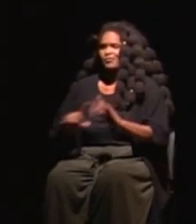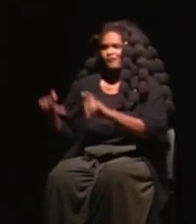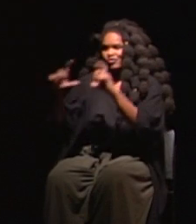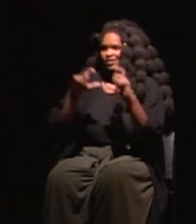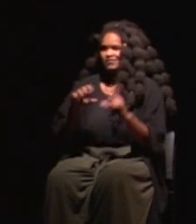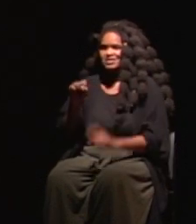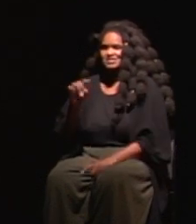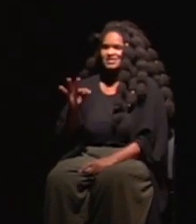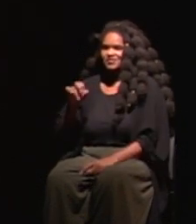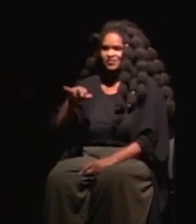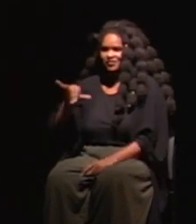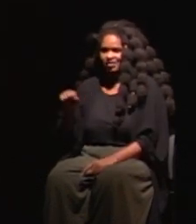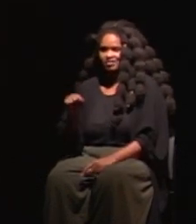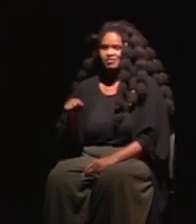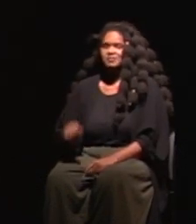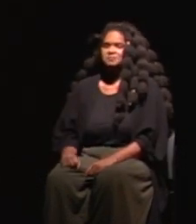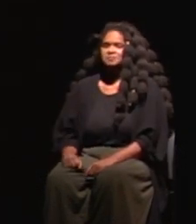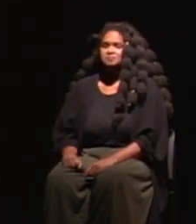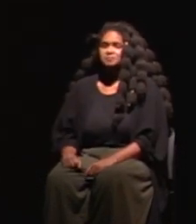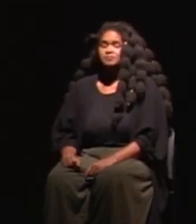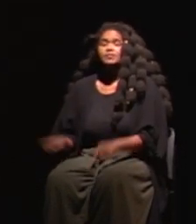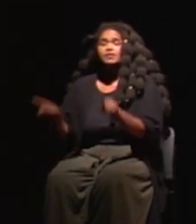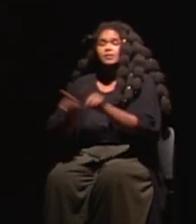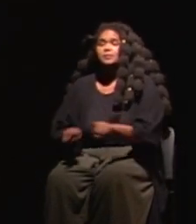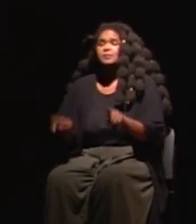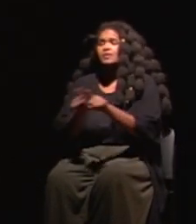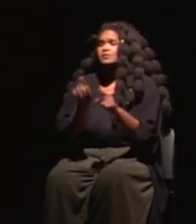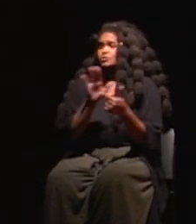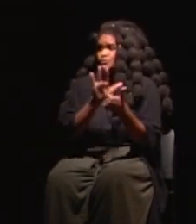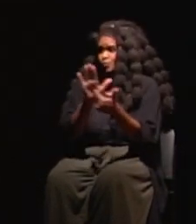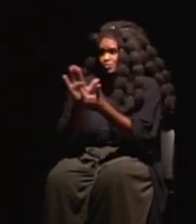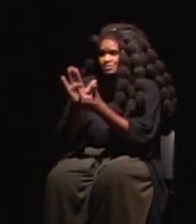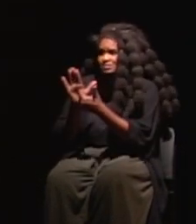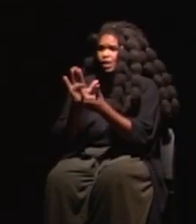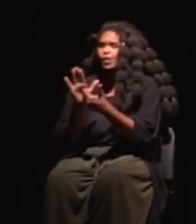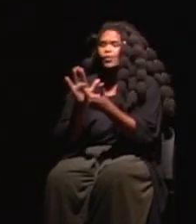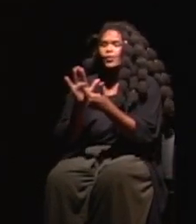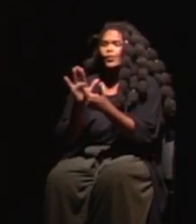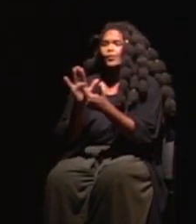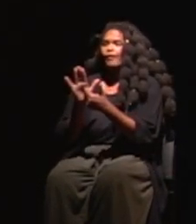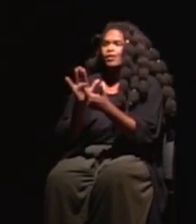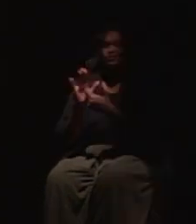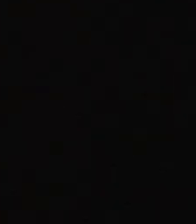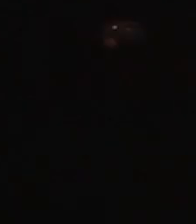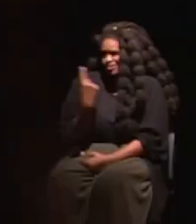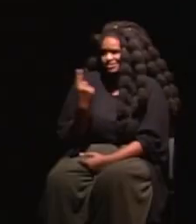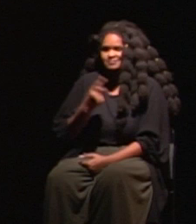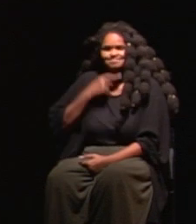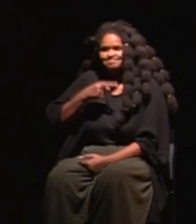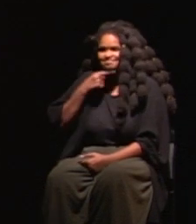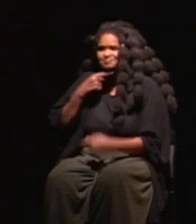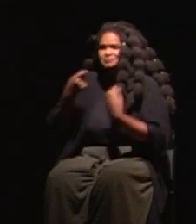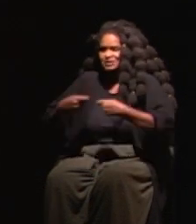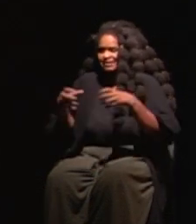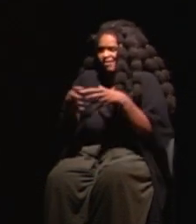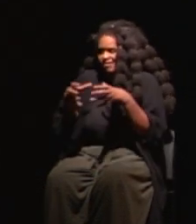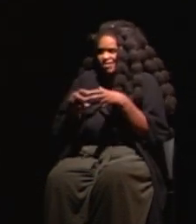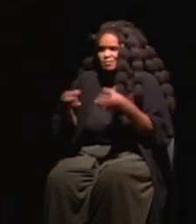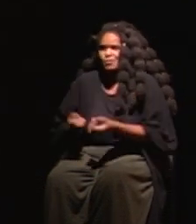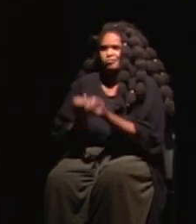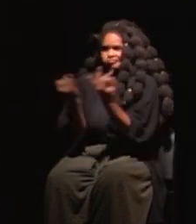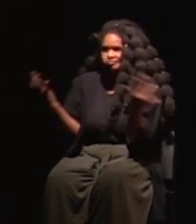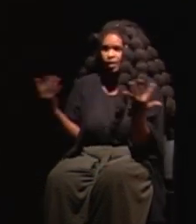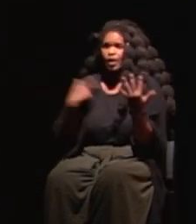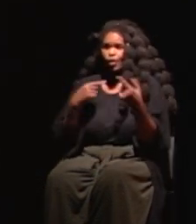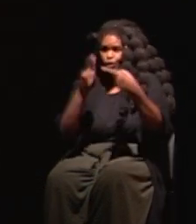seu arquivo. E uma exposição não se faz sem uma equipe muito grande. Então, apesar de não vou